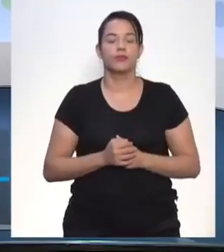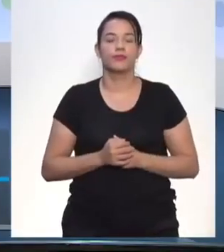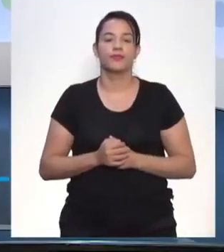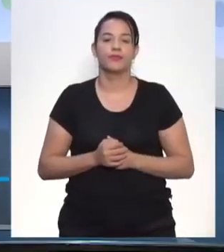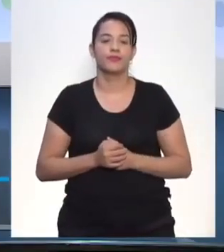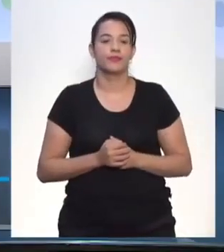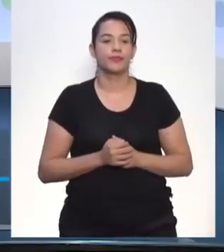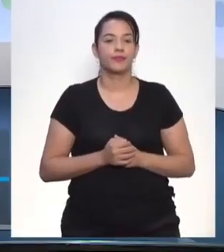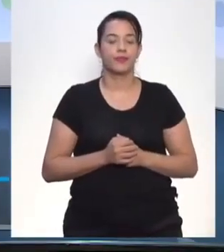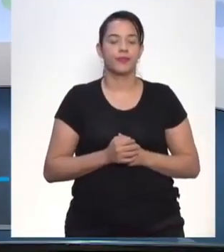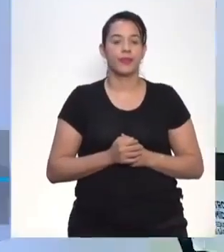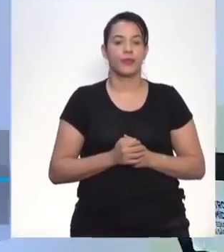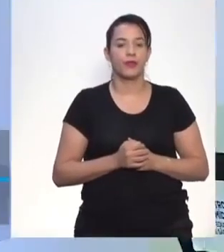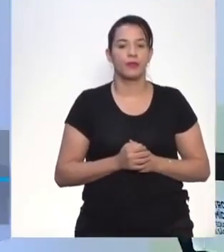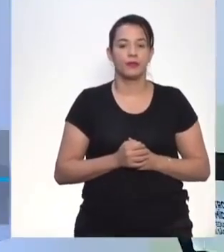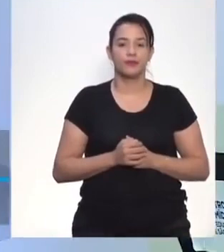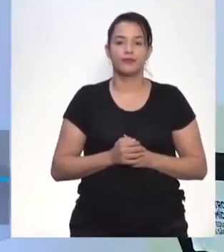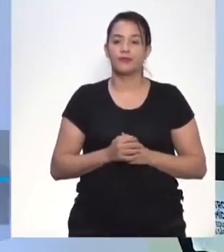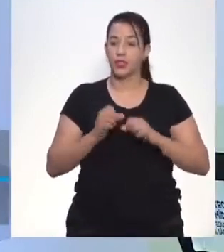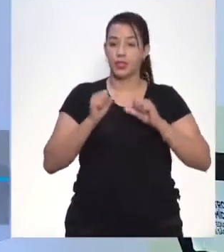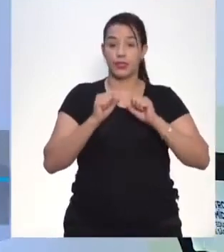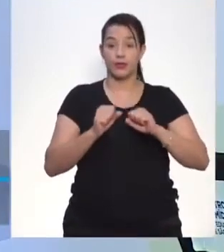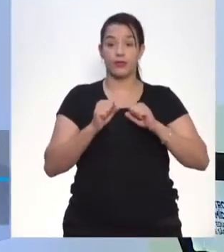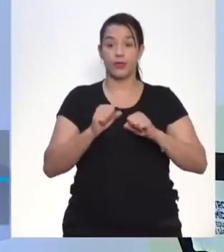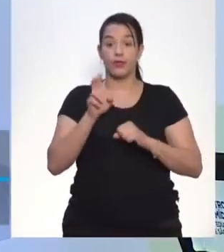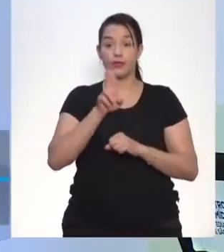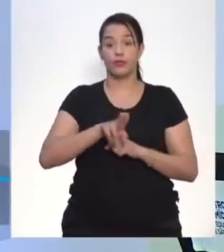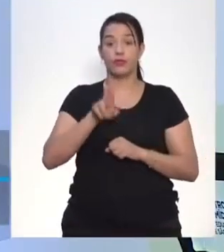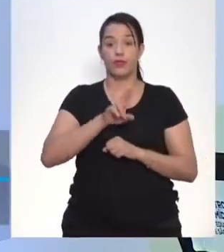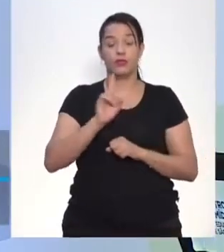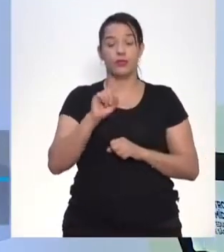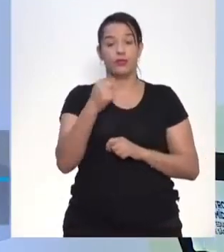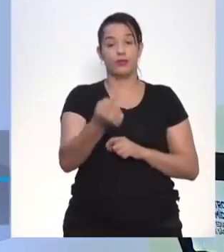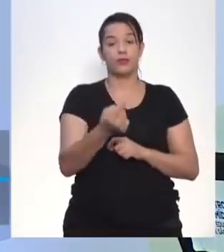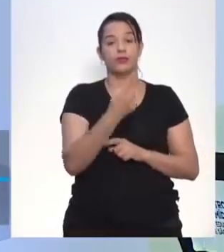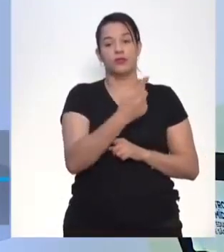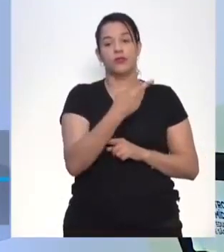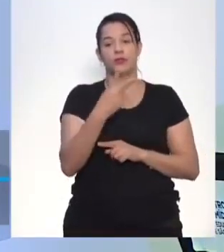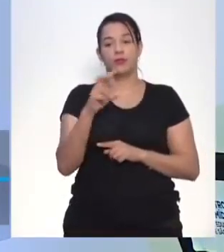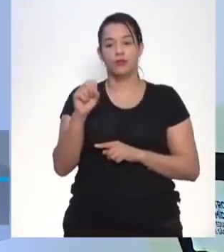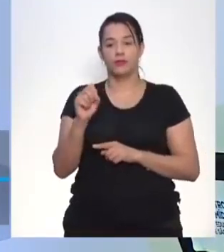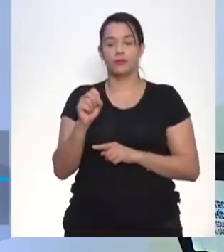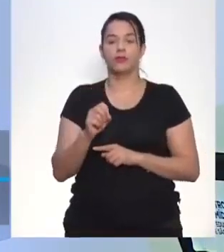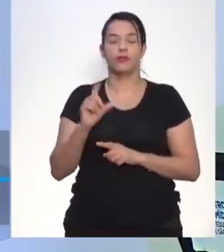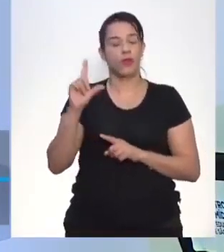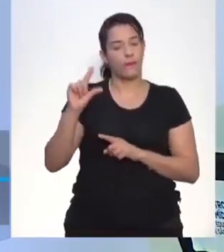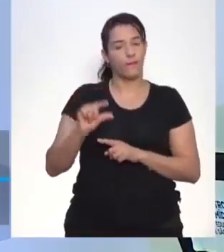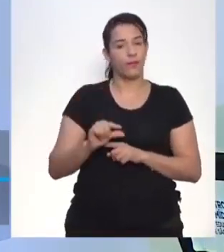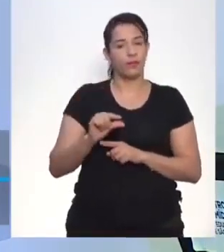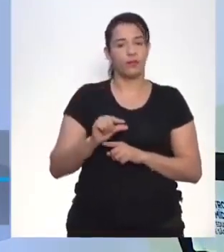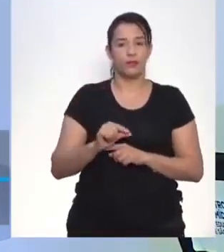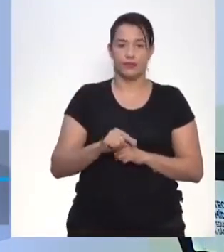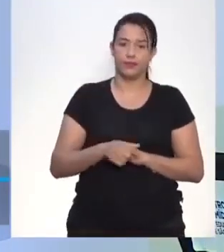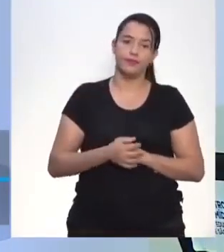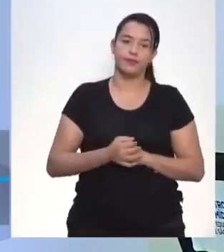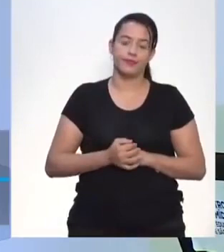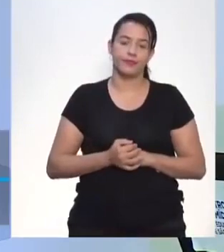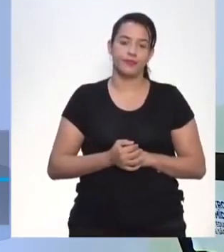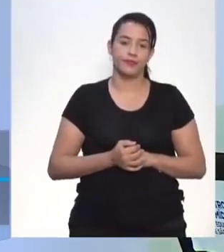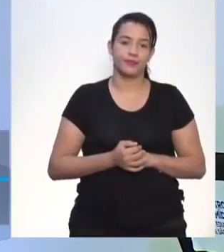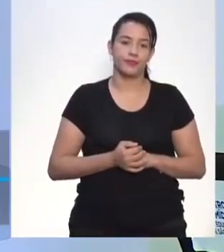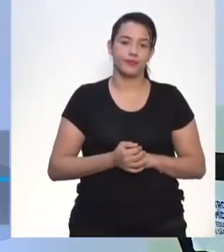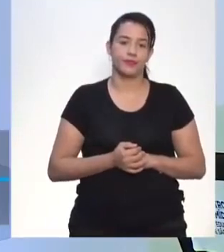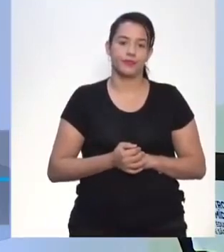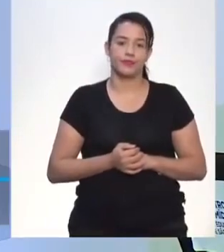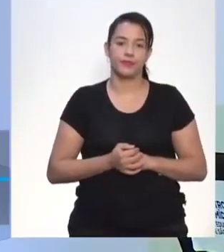né? É o menor múltiplo, porque eu poderia ter o 120 depois, sim, né? Sim. Então, 120 aí poderia ser 120 dias acontecer